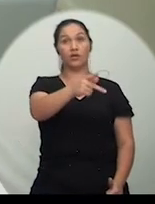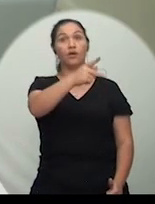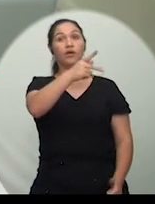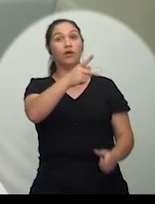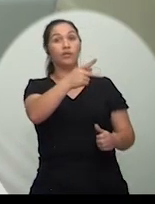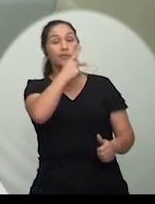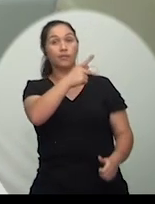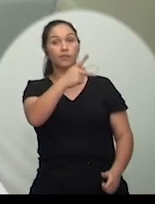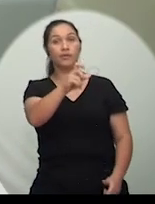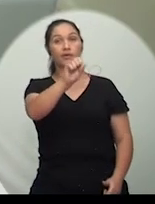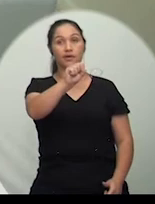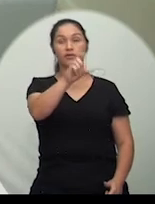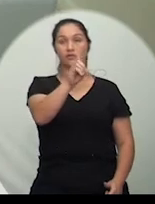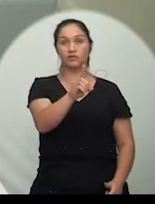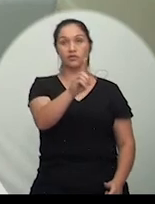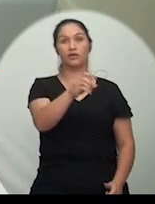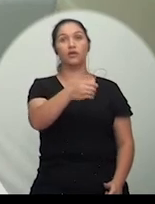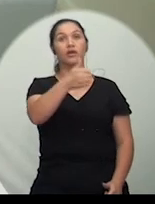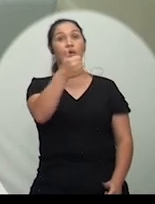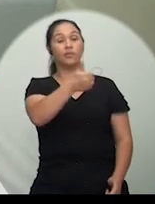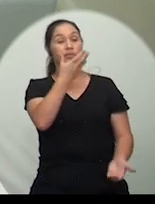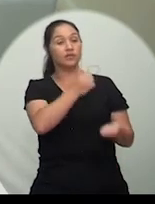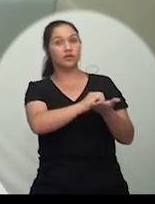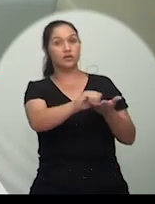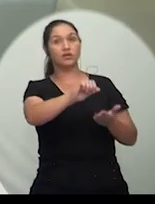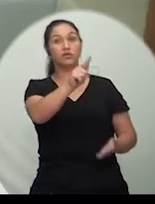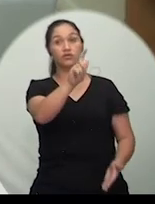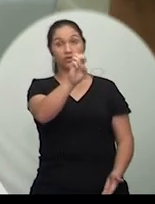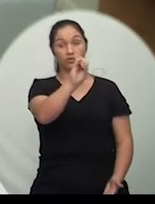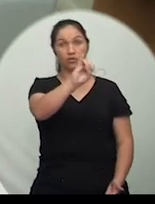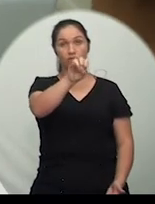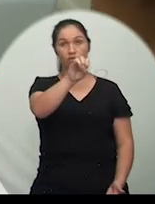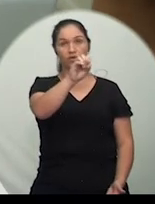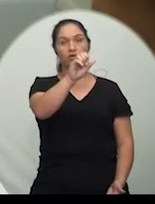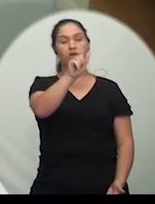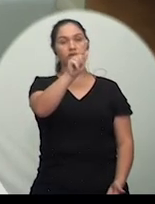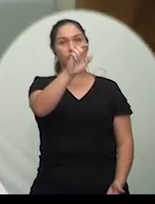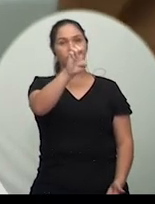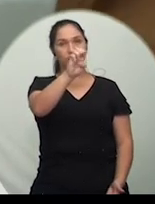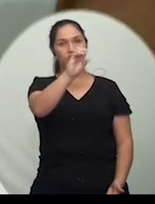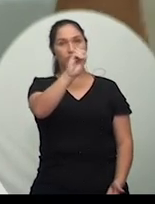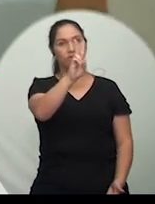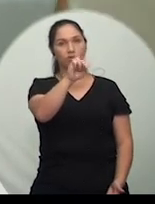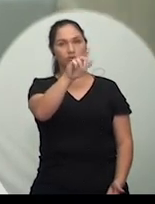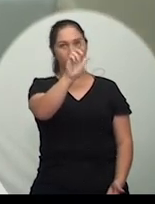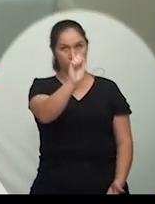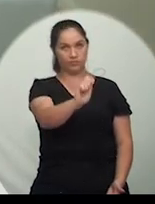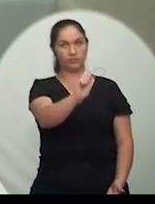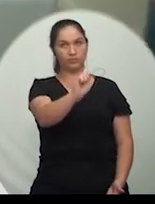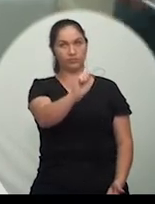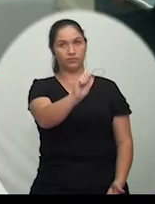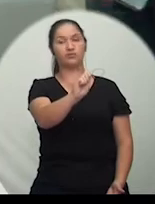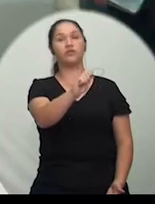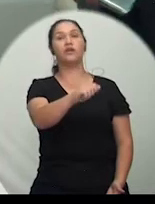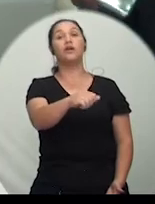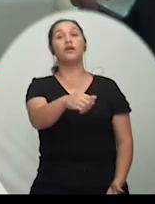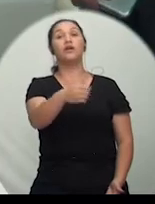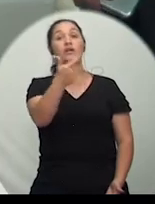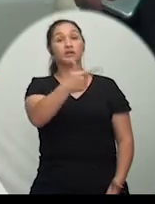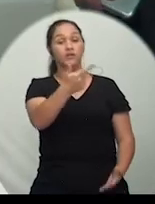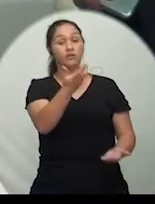secretário, Giovana Zanetti, PSDB. E segundo secretário, Salésio Lima,